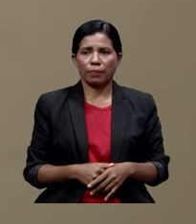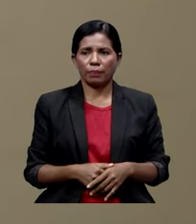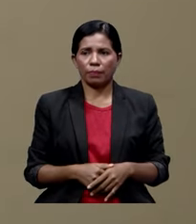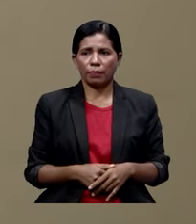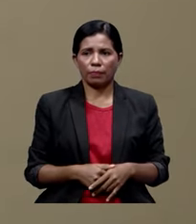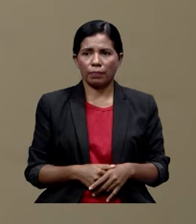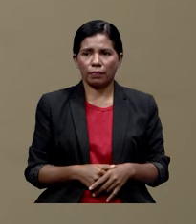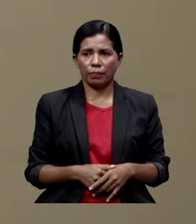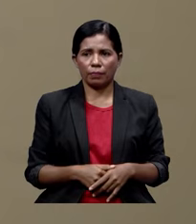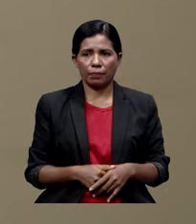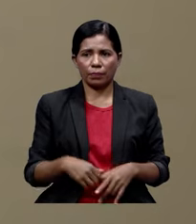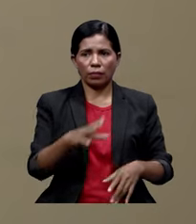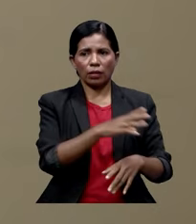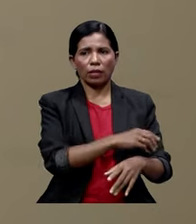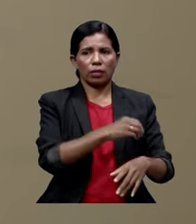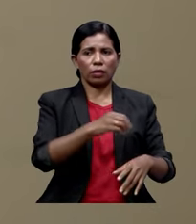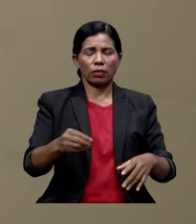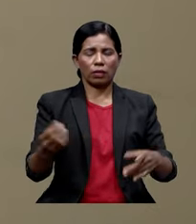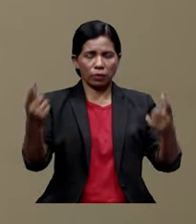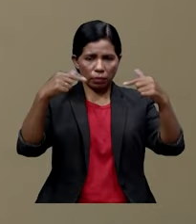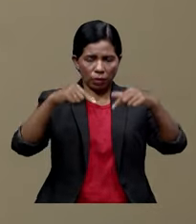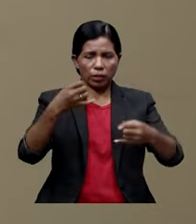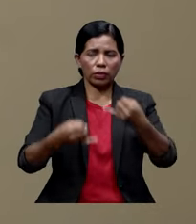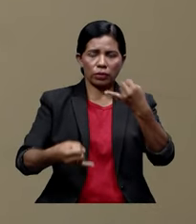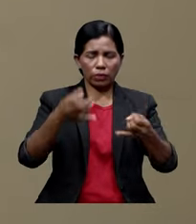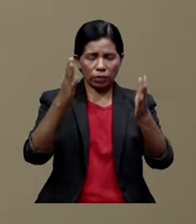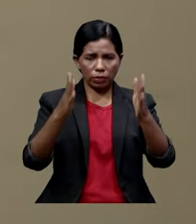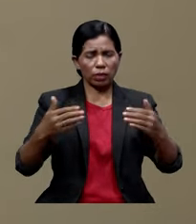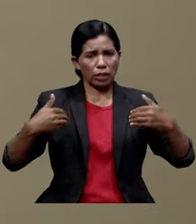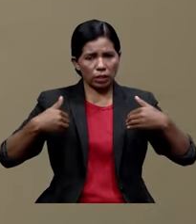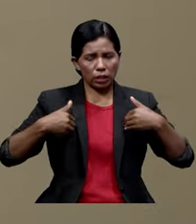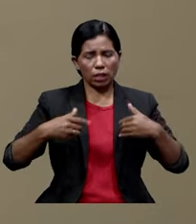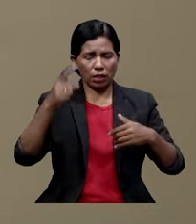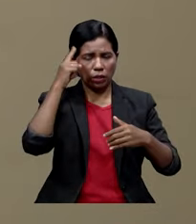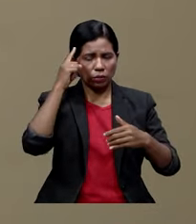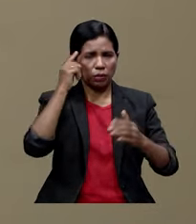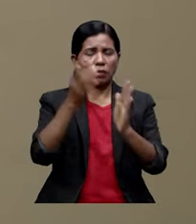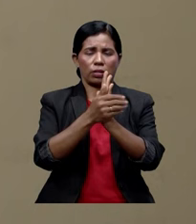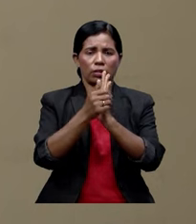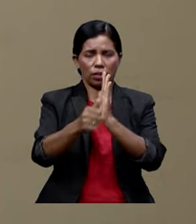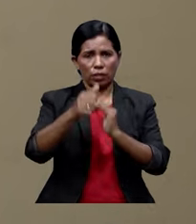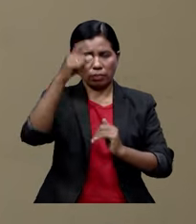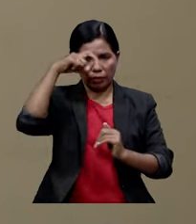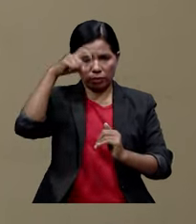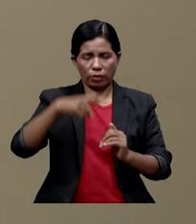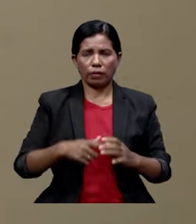Para trazer um conhecimento jurídico, uma capacidade tal,